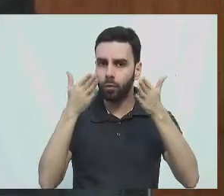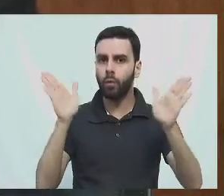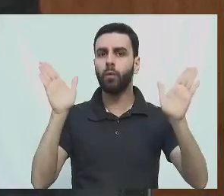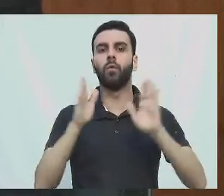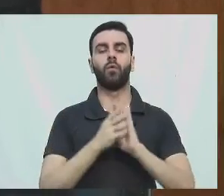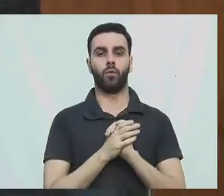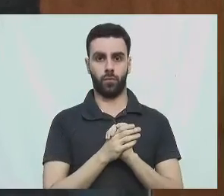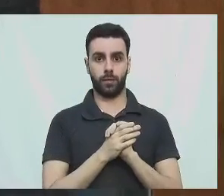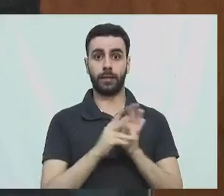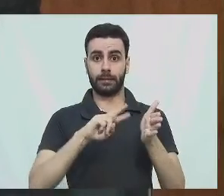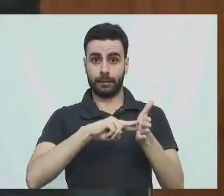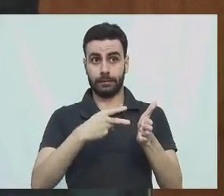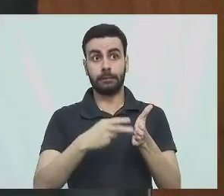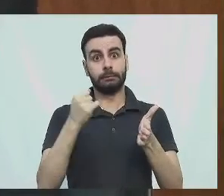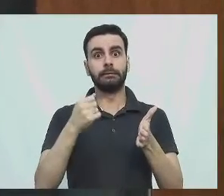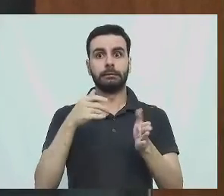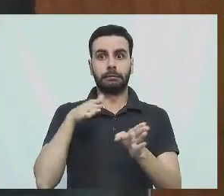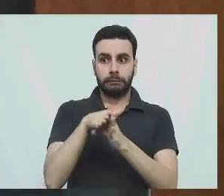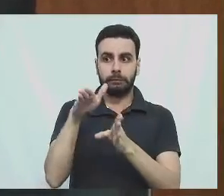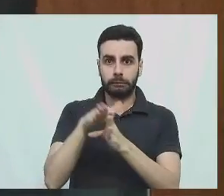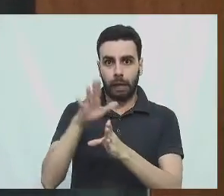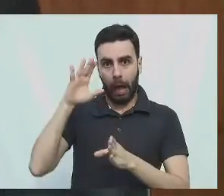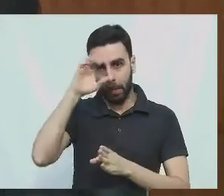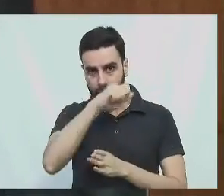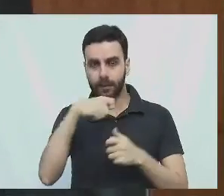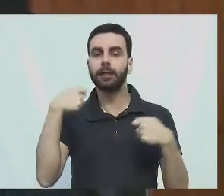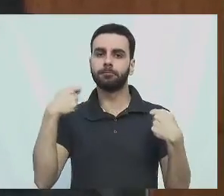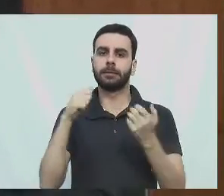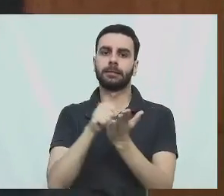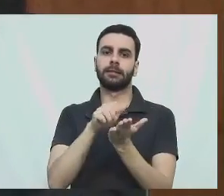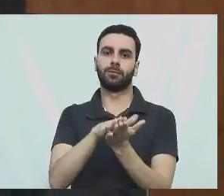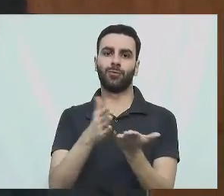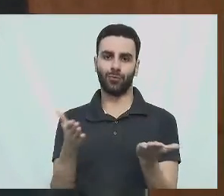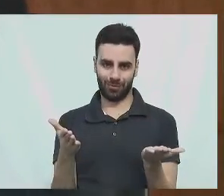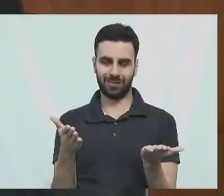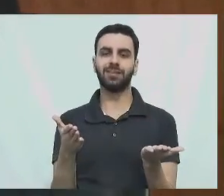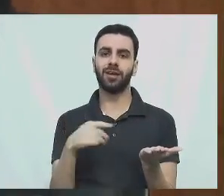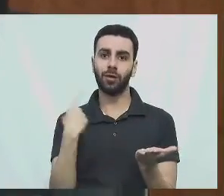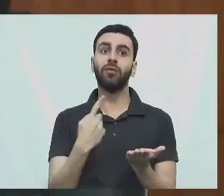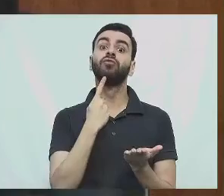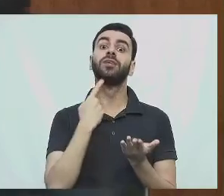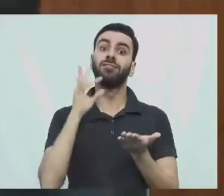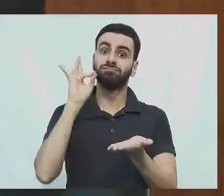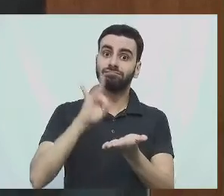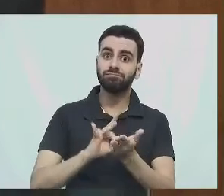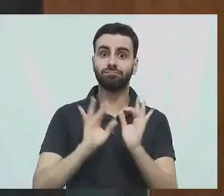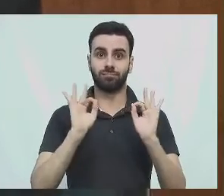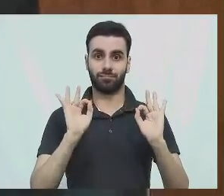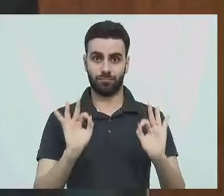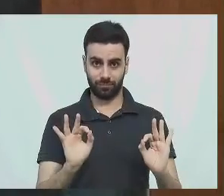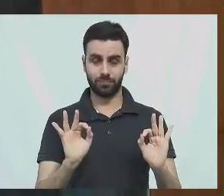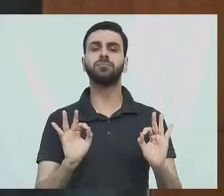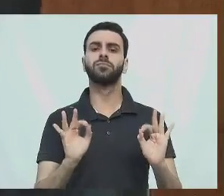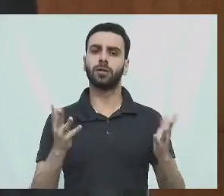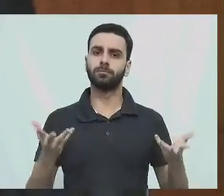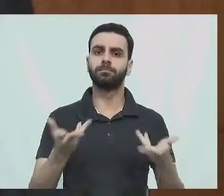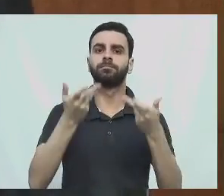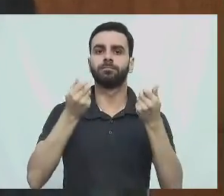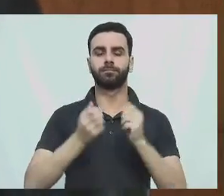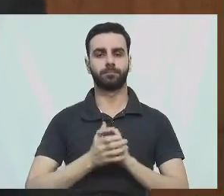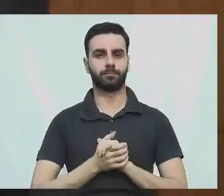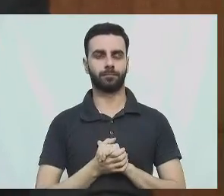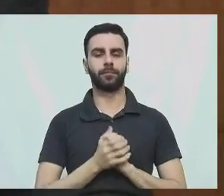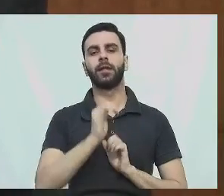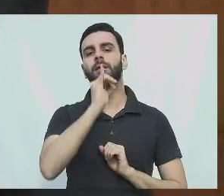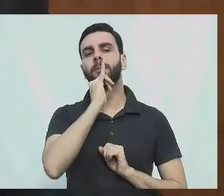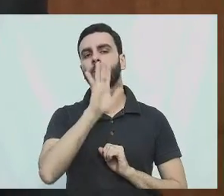fato de disciplinar acaba passando pela questão da multa, porque a gente quer que realmente a coisa aconteça de uma maneira eficiente e segura.